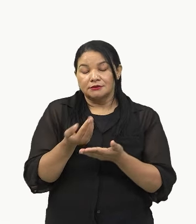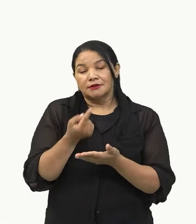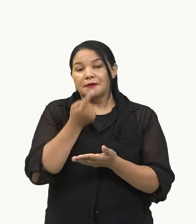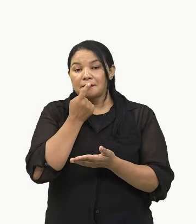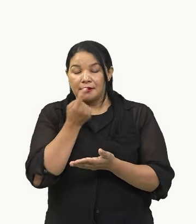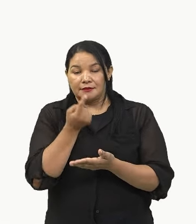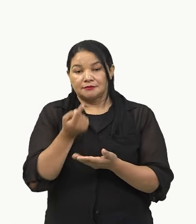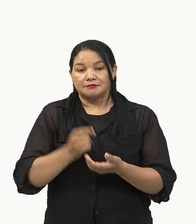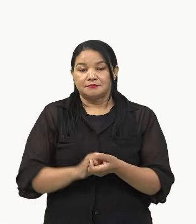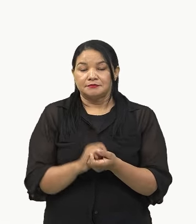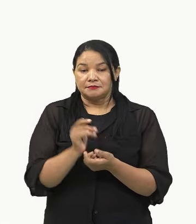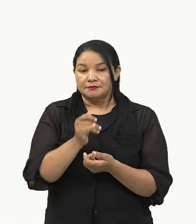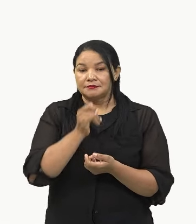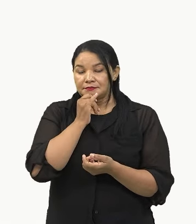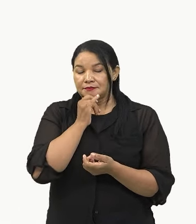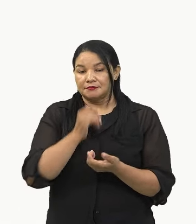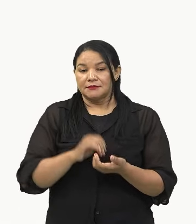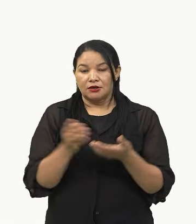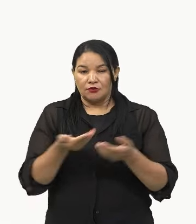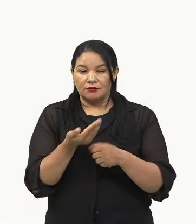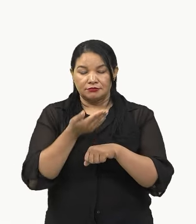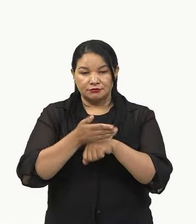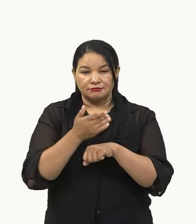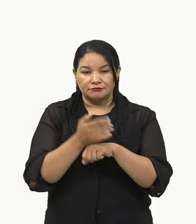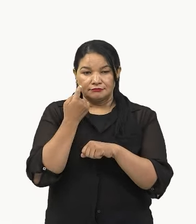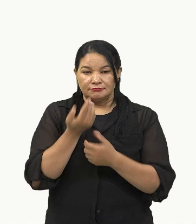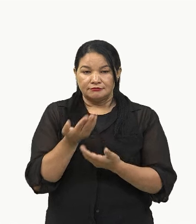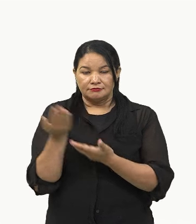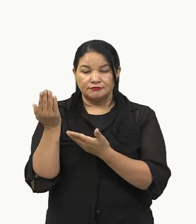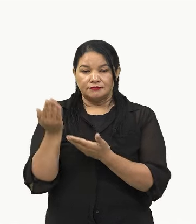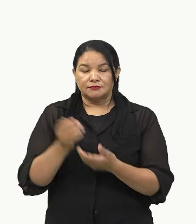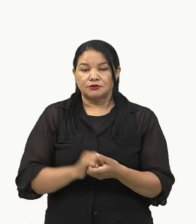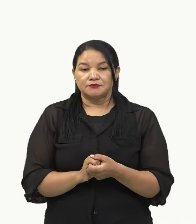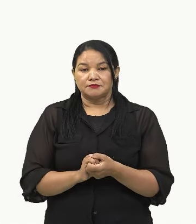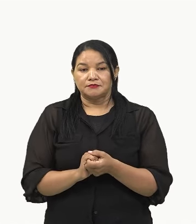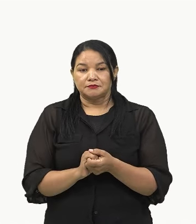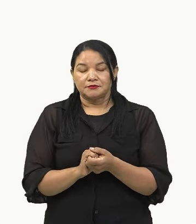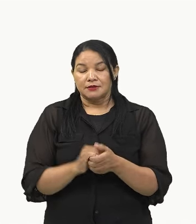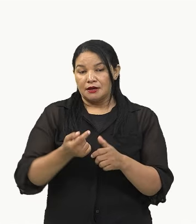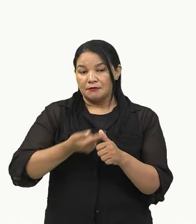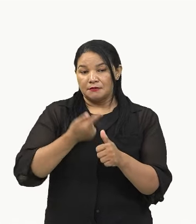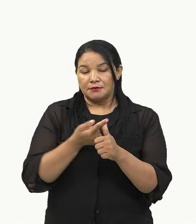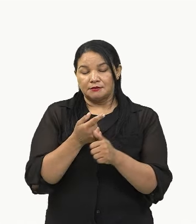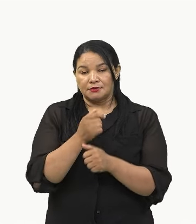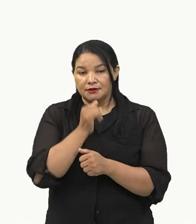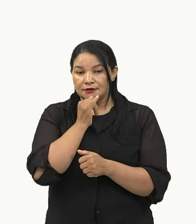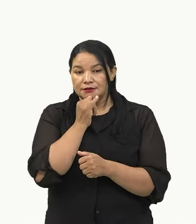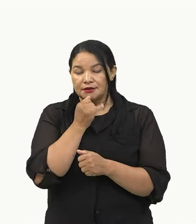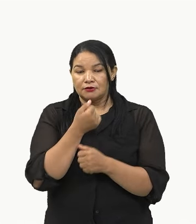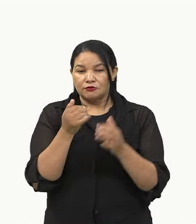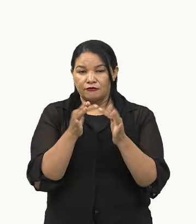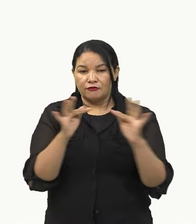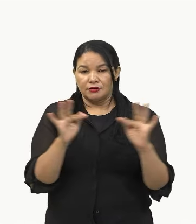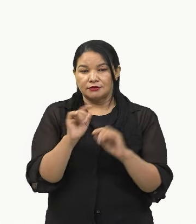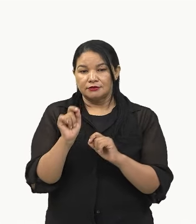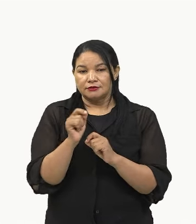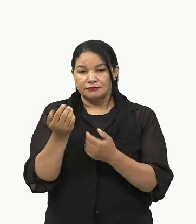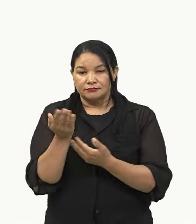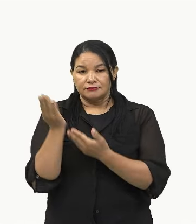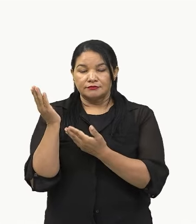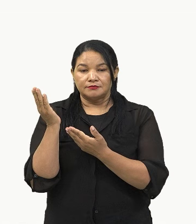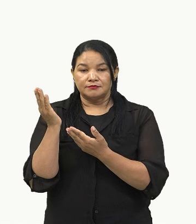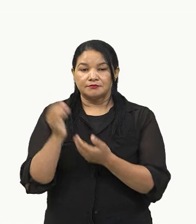prática esses marcadores temporais. Então, aqui no nosso primeiro exemplo, ele fala: esta